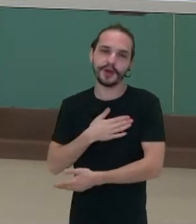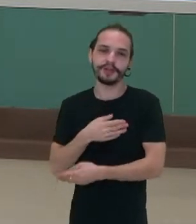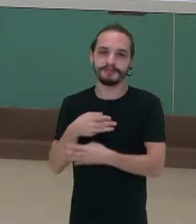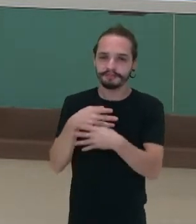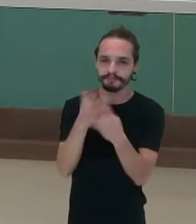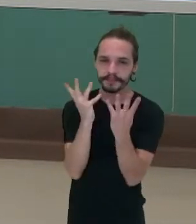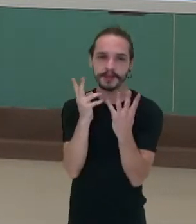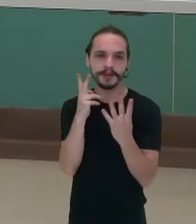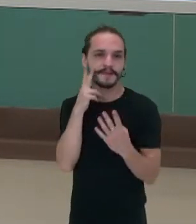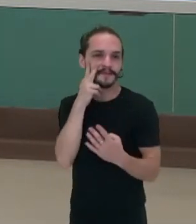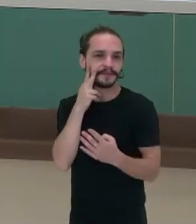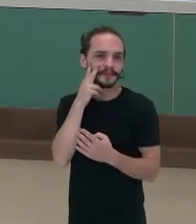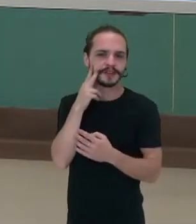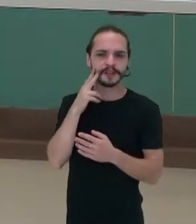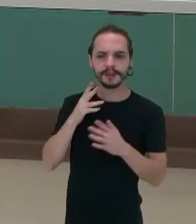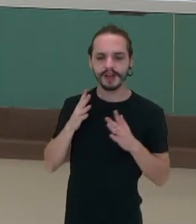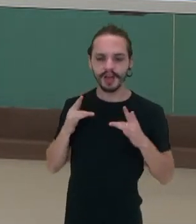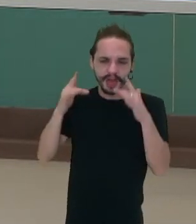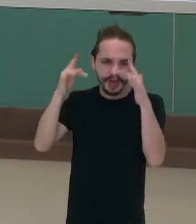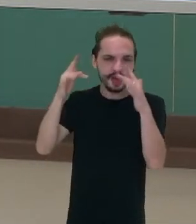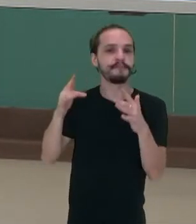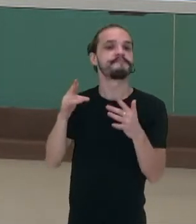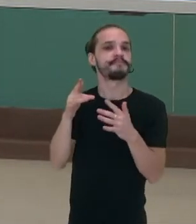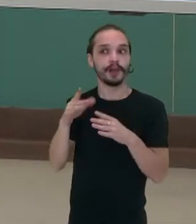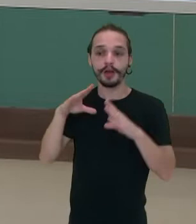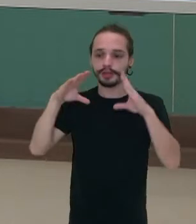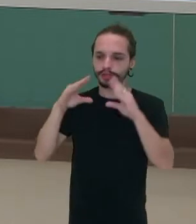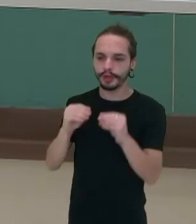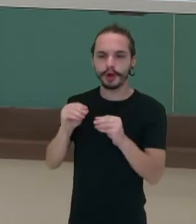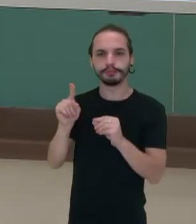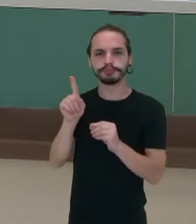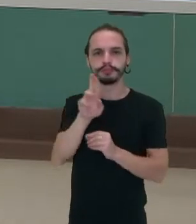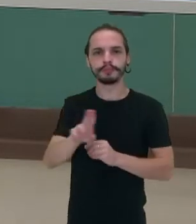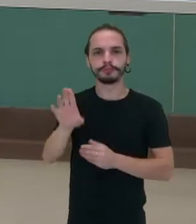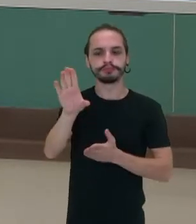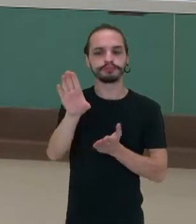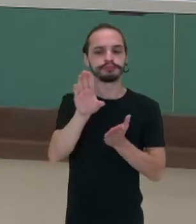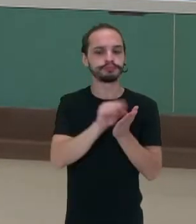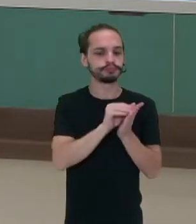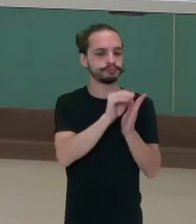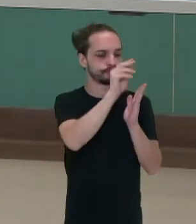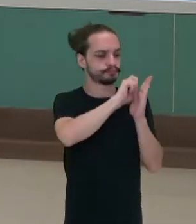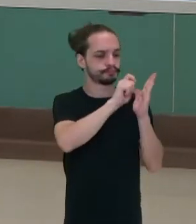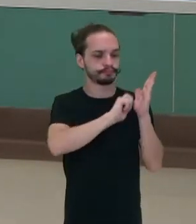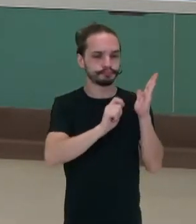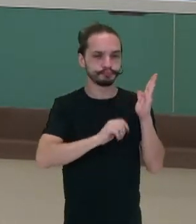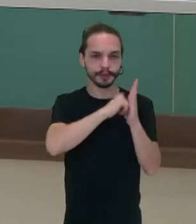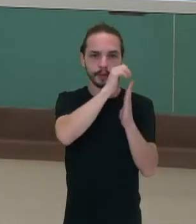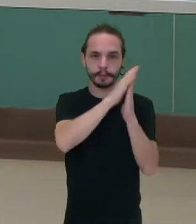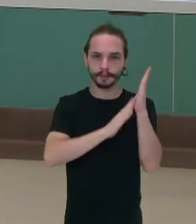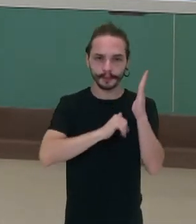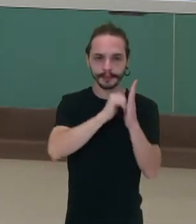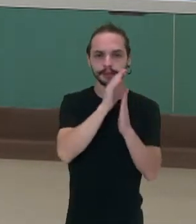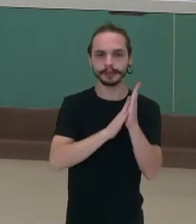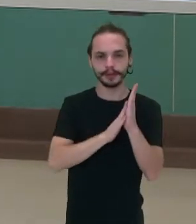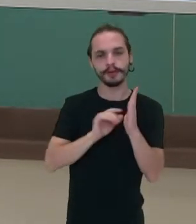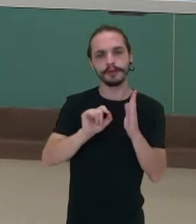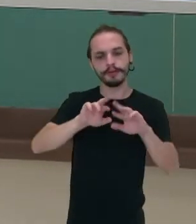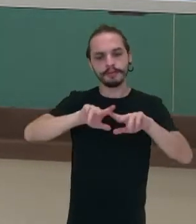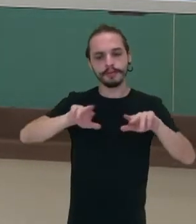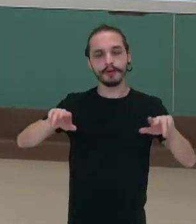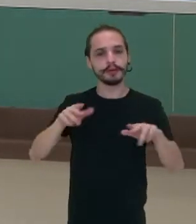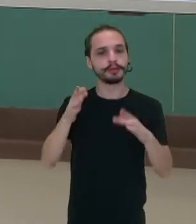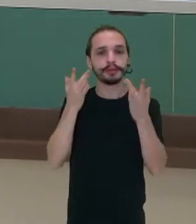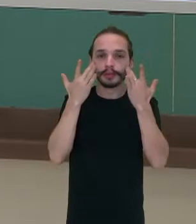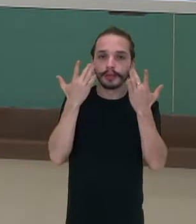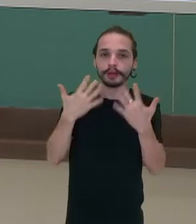ele era muito bravo. Então ele pegava aquelas pessoas à noite e colocava nos seus quadros. E os milagres, que eram coisas cheias de luzes, cheias de coisa, ele fazia os milagres como coisas